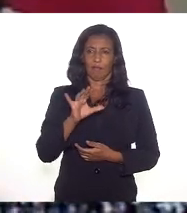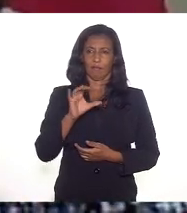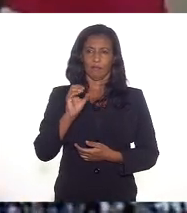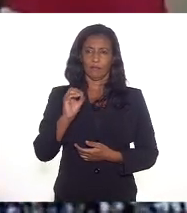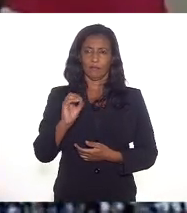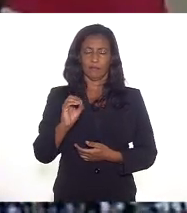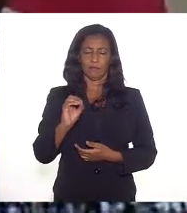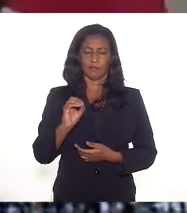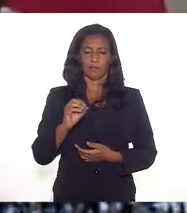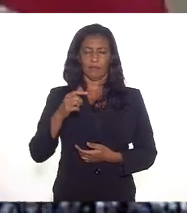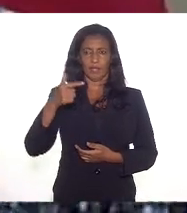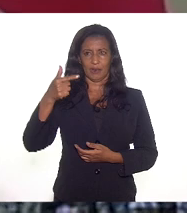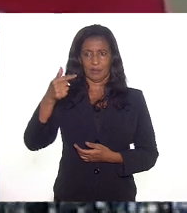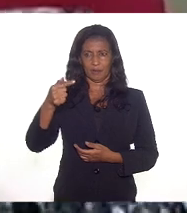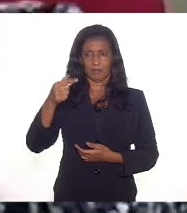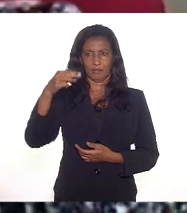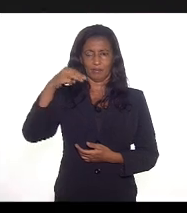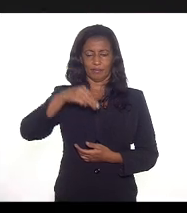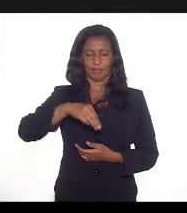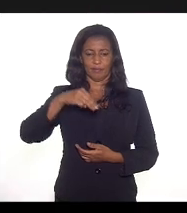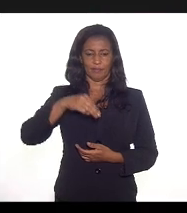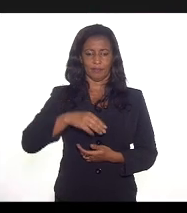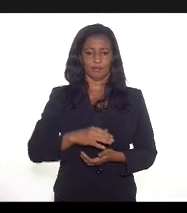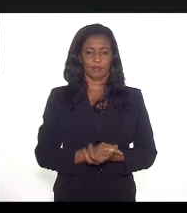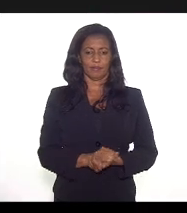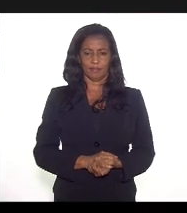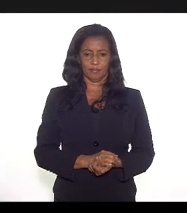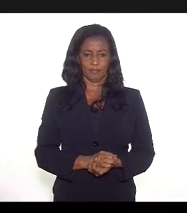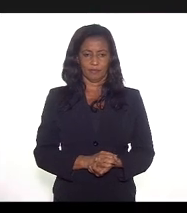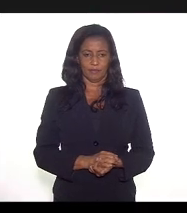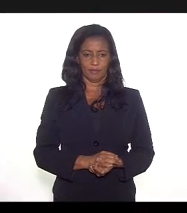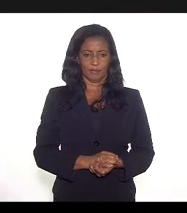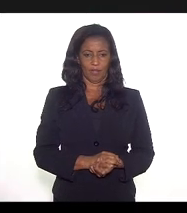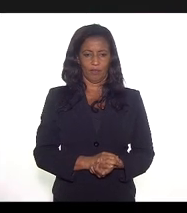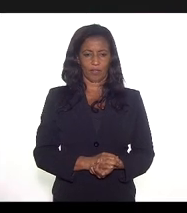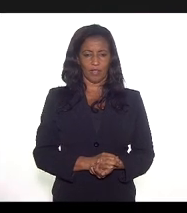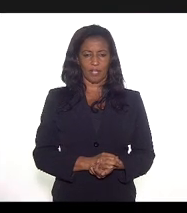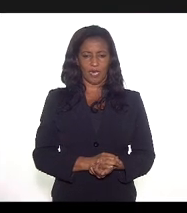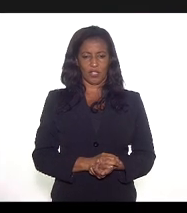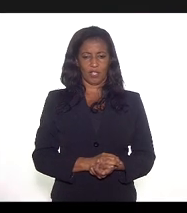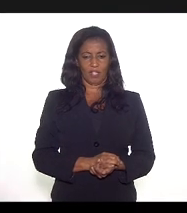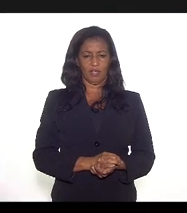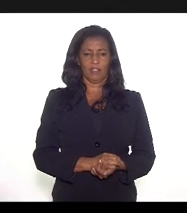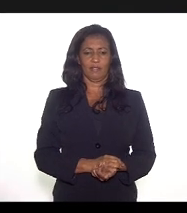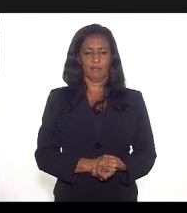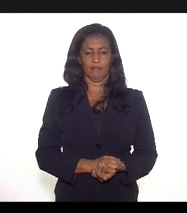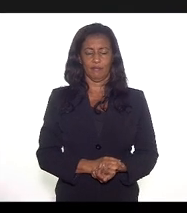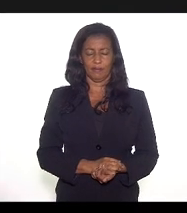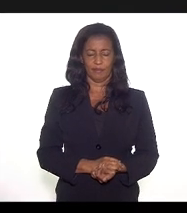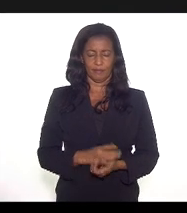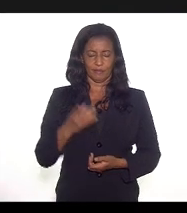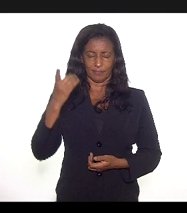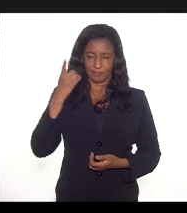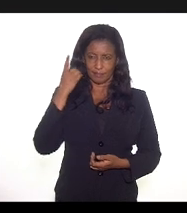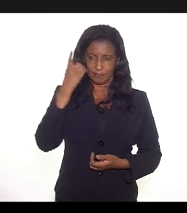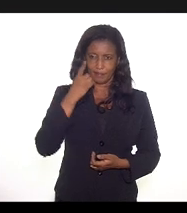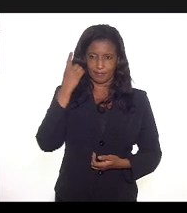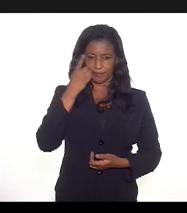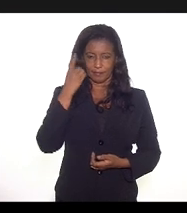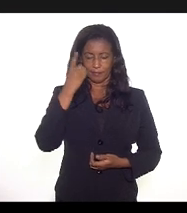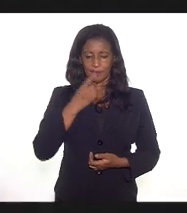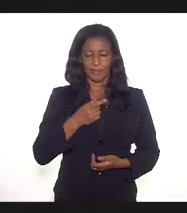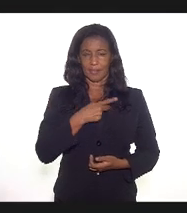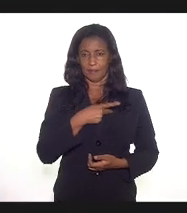Excelência tem 7 minutos para a sua manifestação no expediente final. Deputada